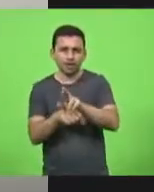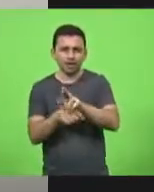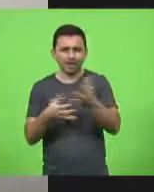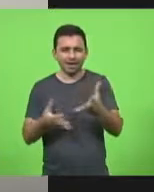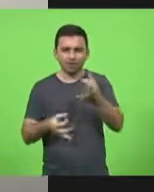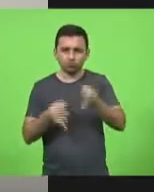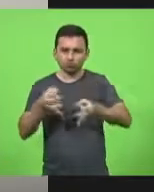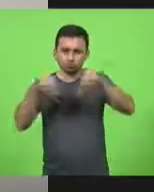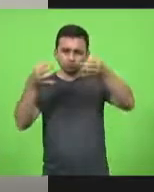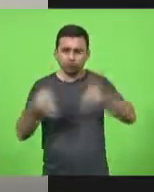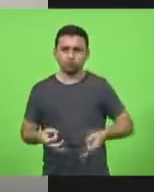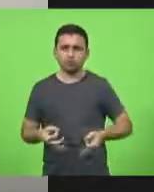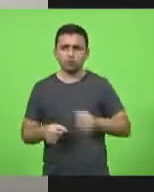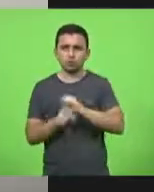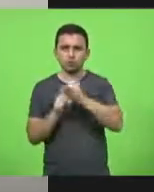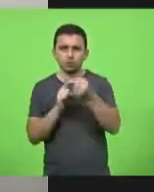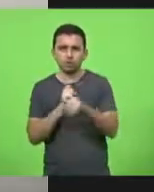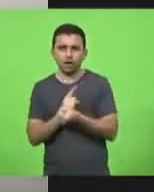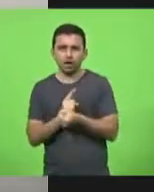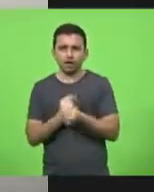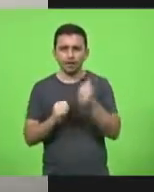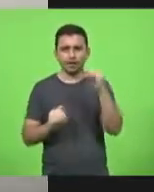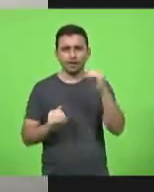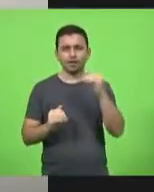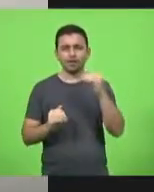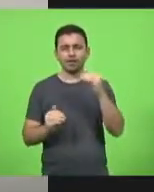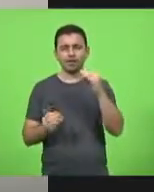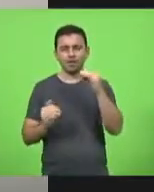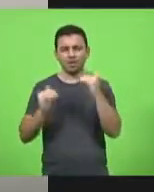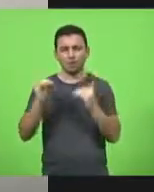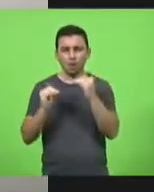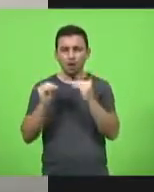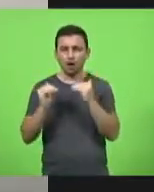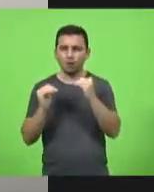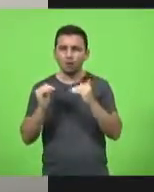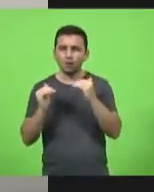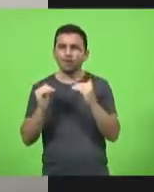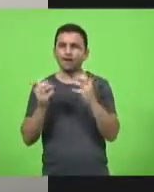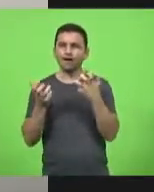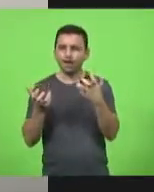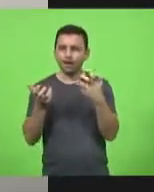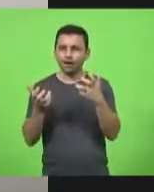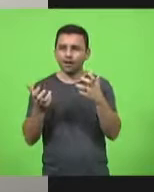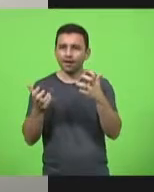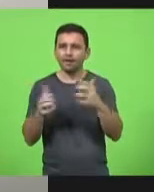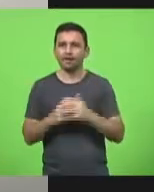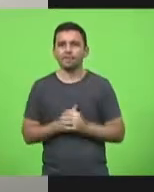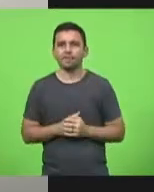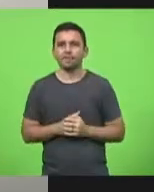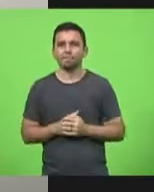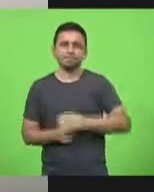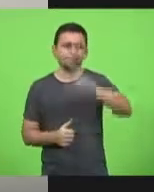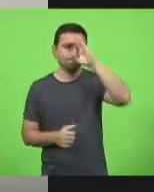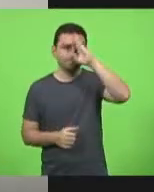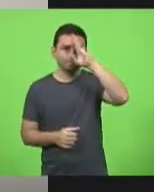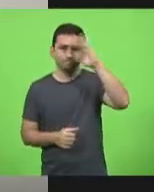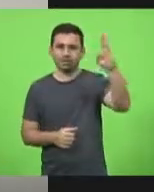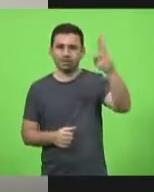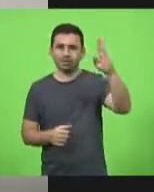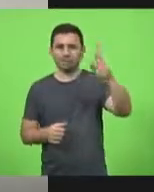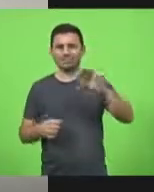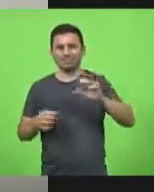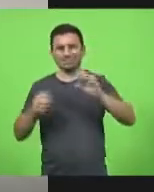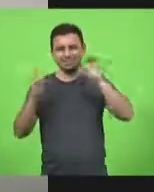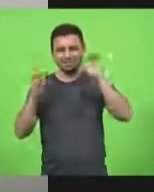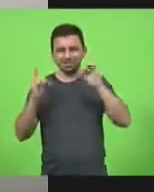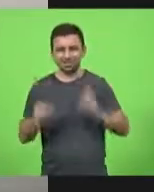social, por igualdade e, principalmente, por dignidade